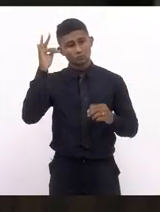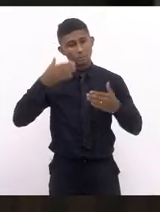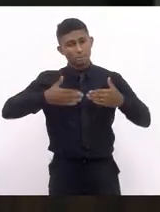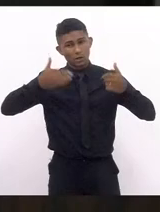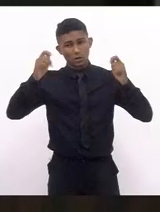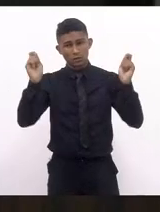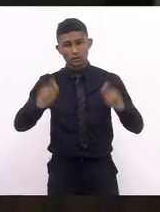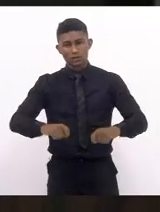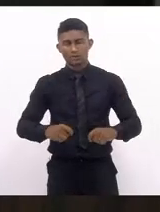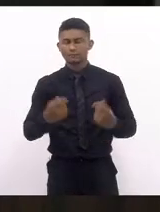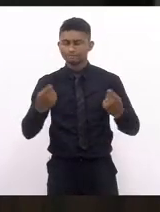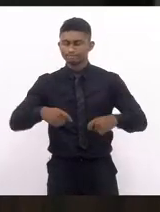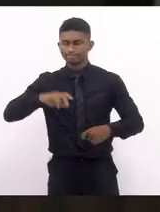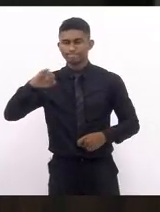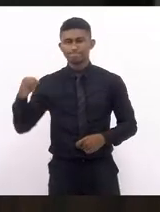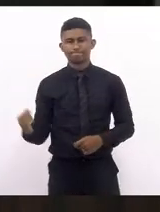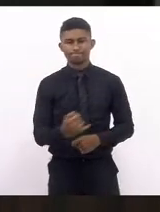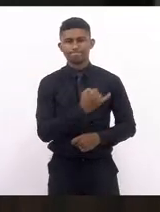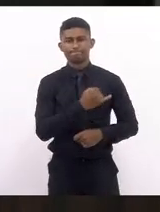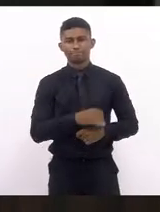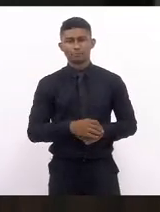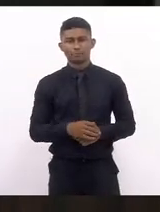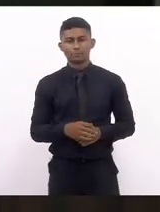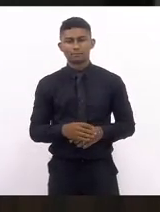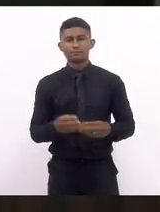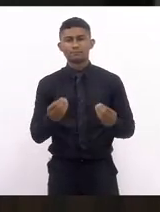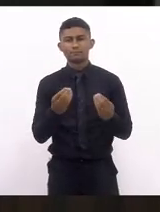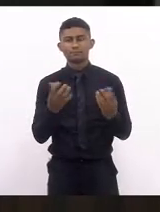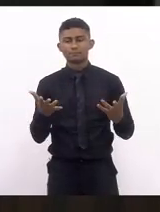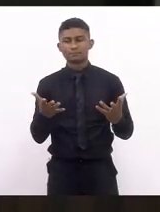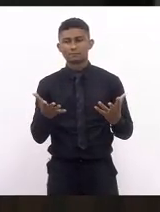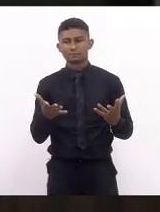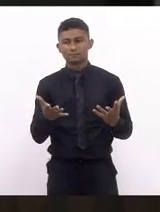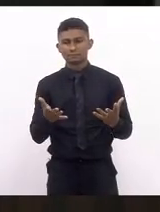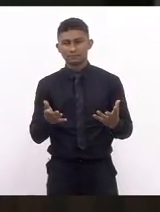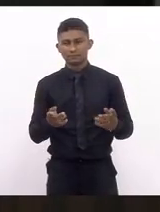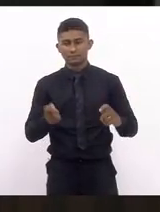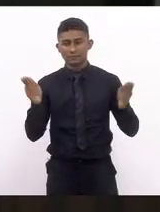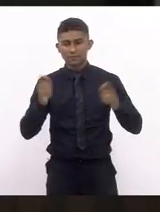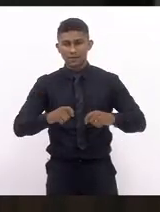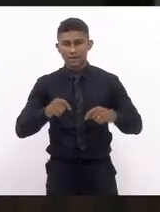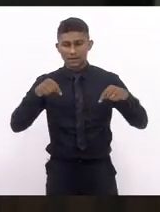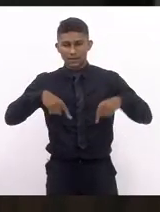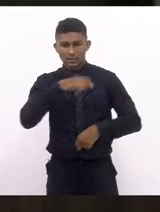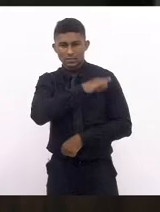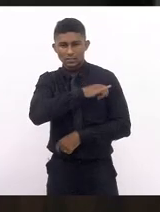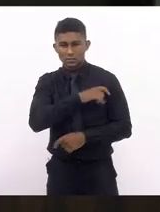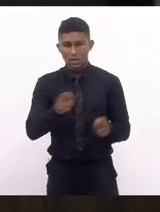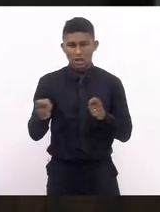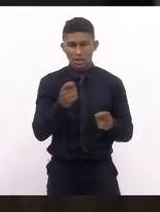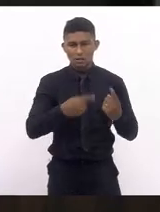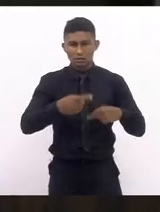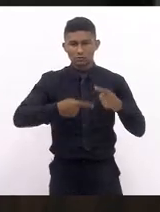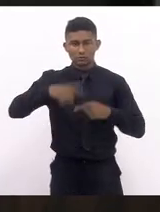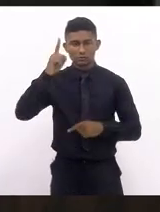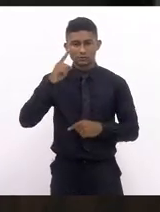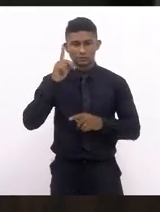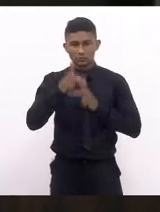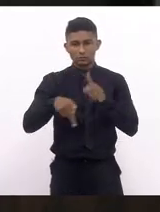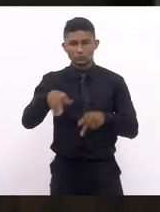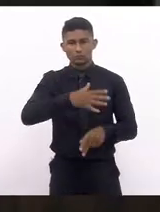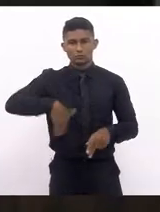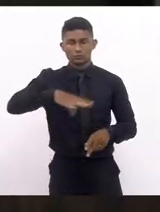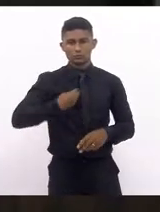temos que aproveitar na janela de oportunidade para potencializar os A retomada do movimento do Rio de Janeiro e melhorar a vida da população